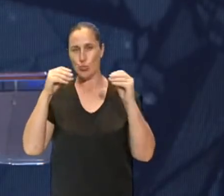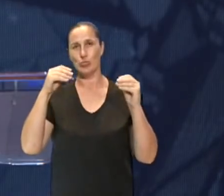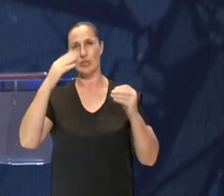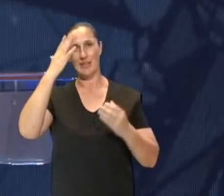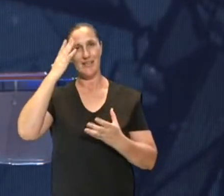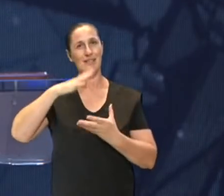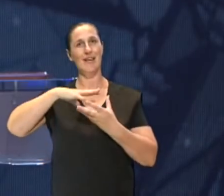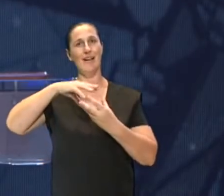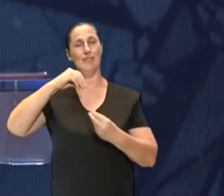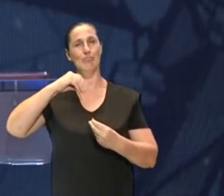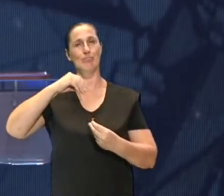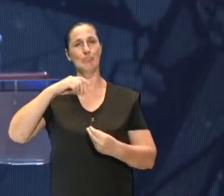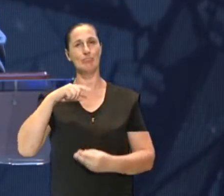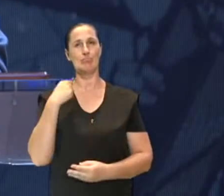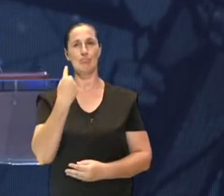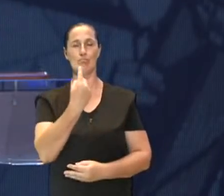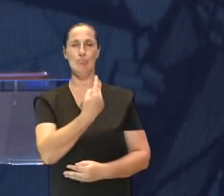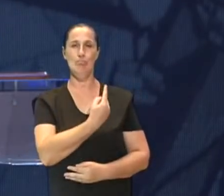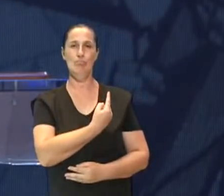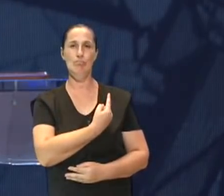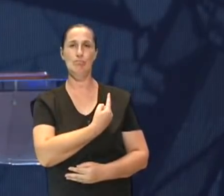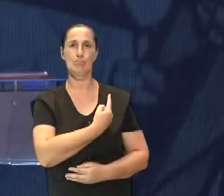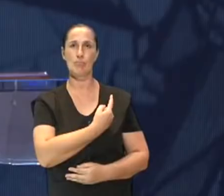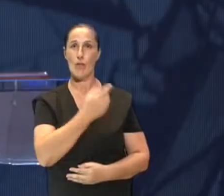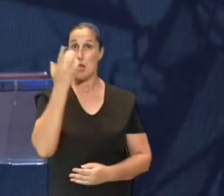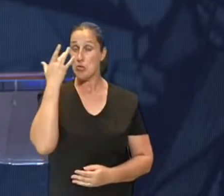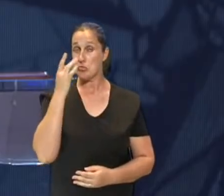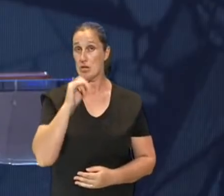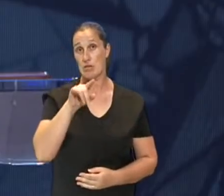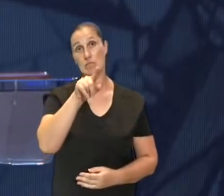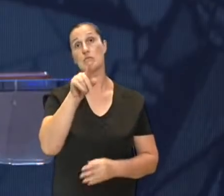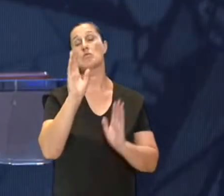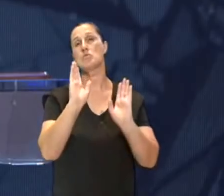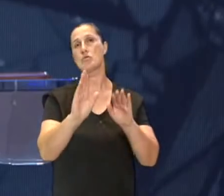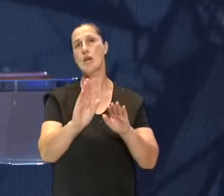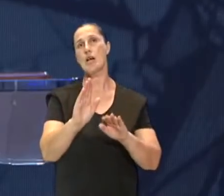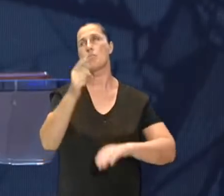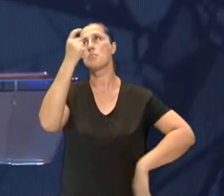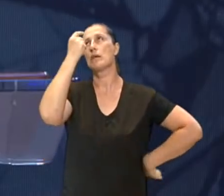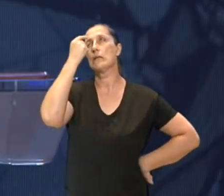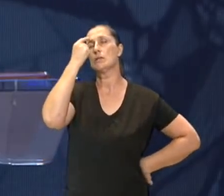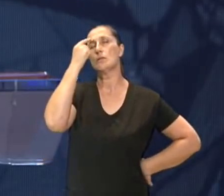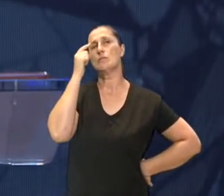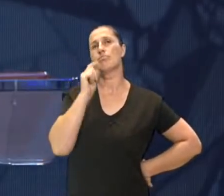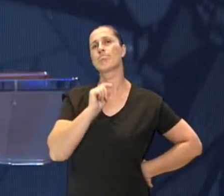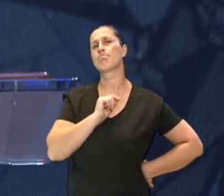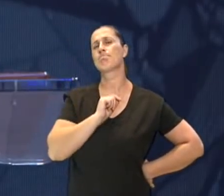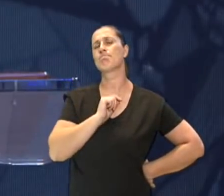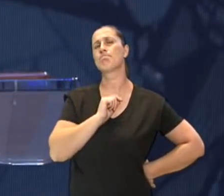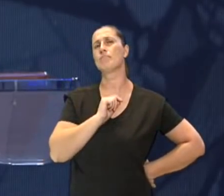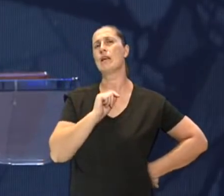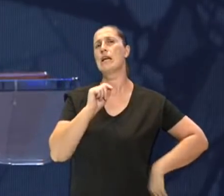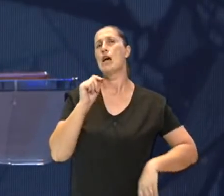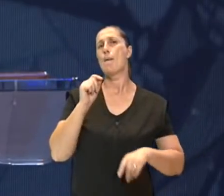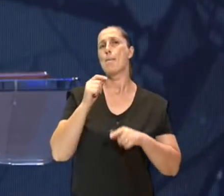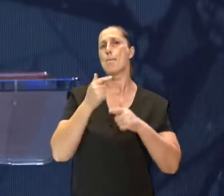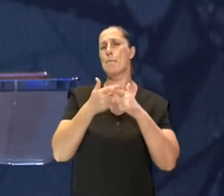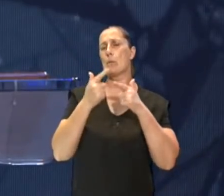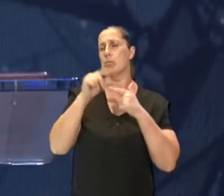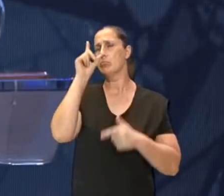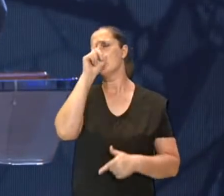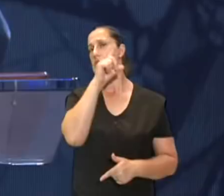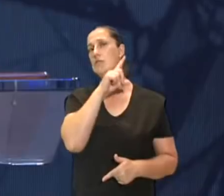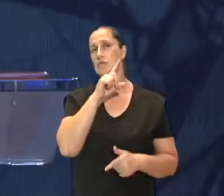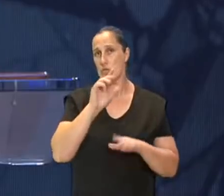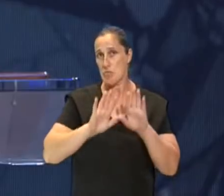vida. Eu não sei se você já parou para pensar, né? Se você está passando por um momento difícil,